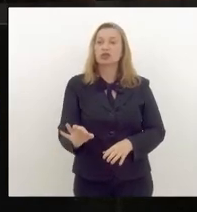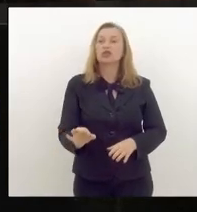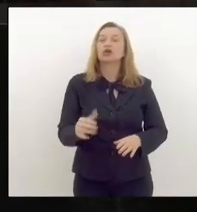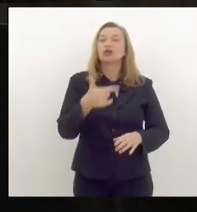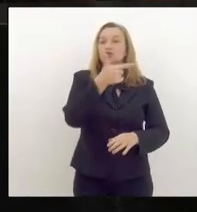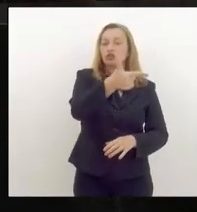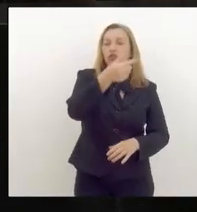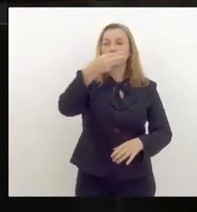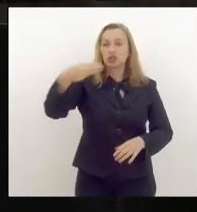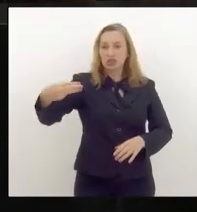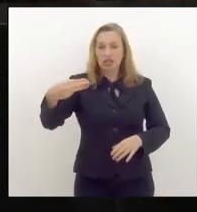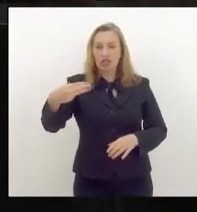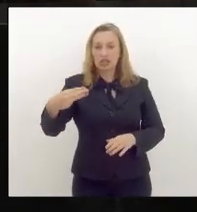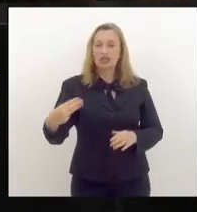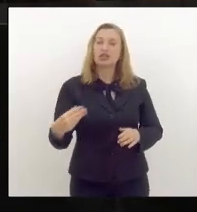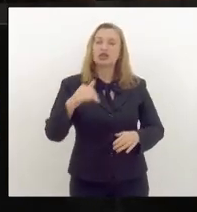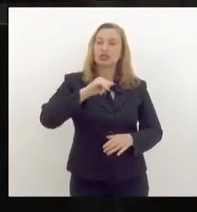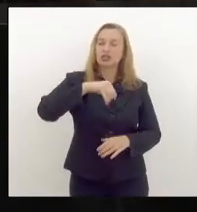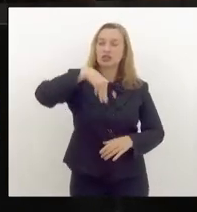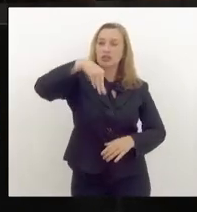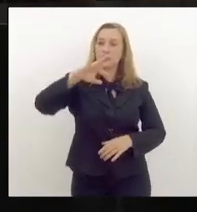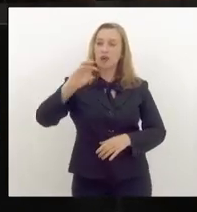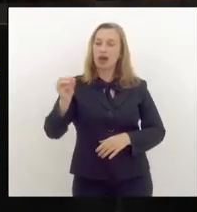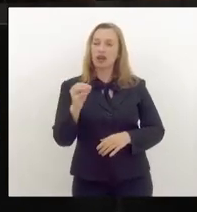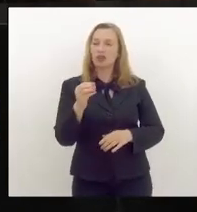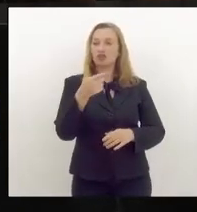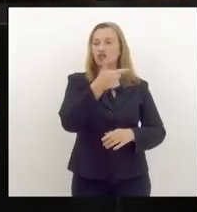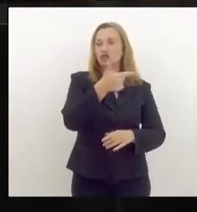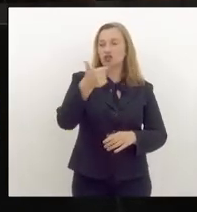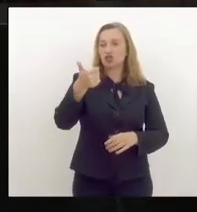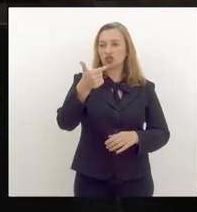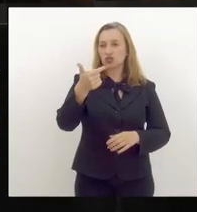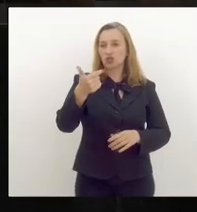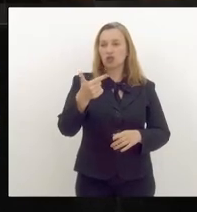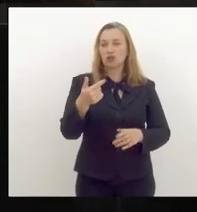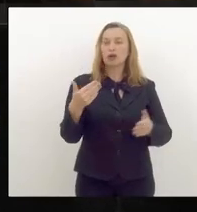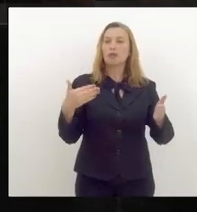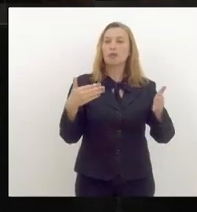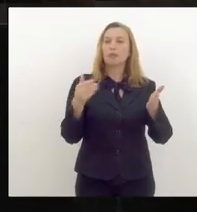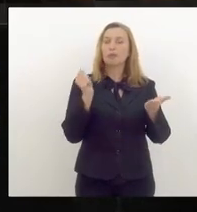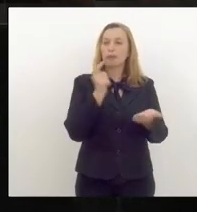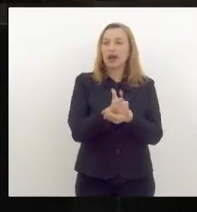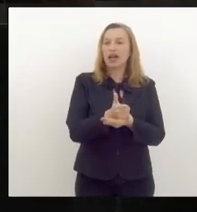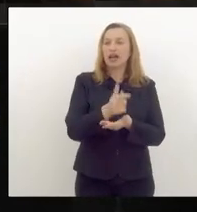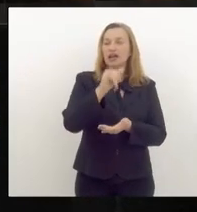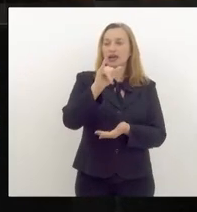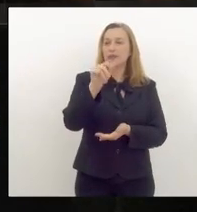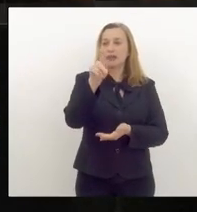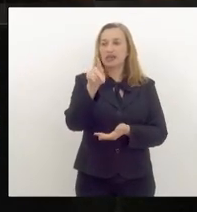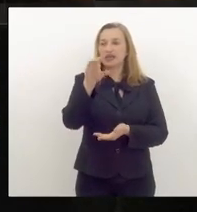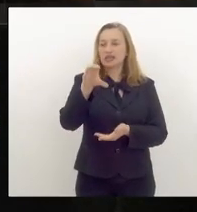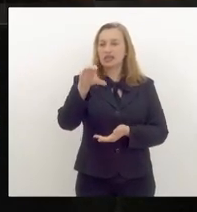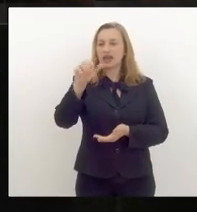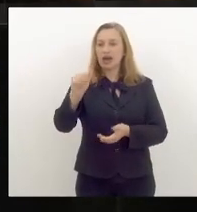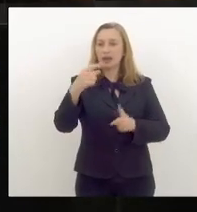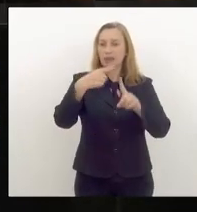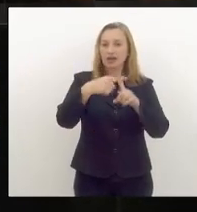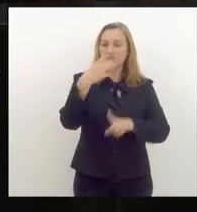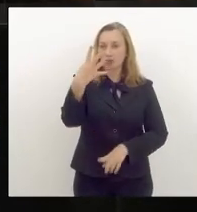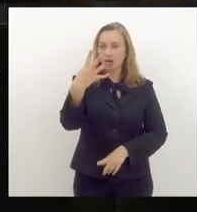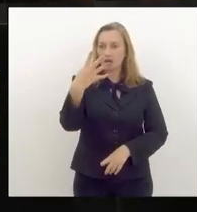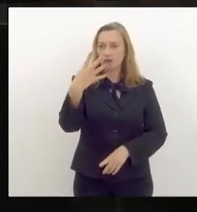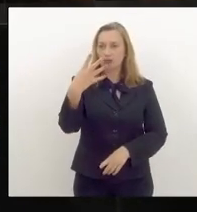referência o mês de mais de 22 se paga o IPCA mais quatro pontos percentuais